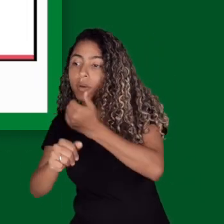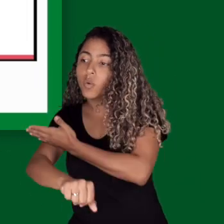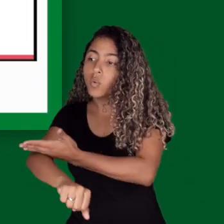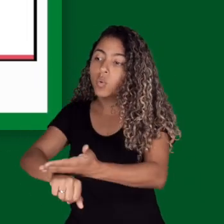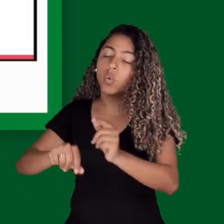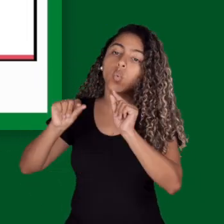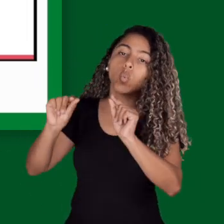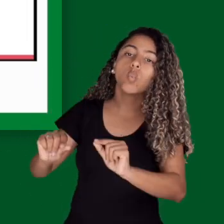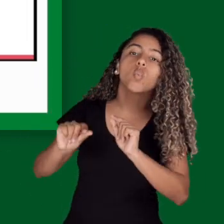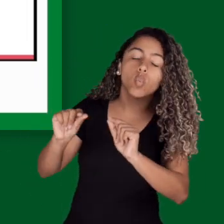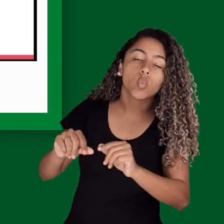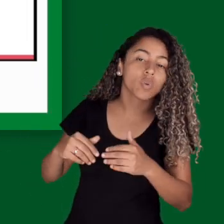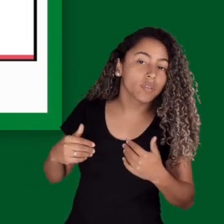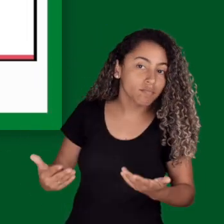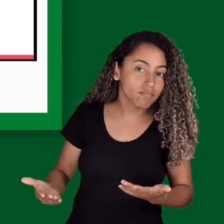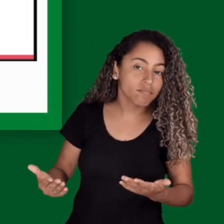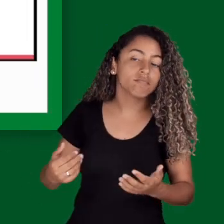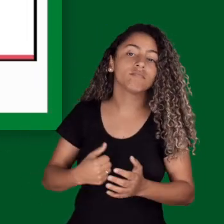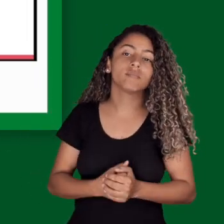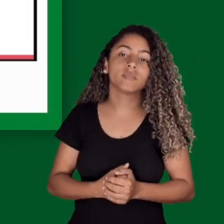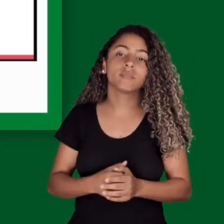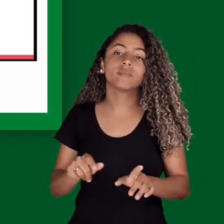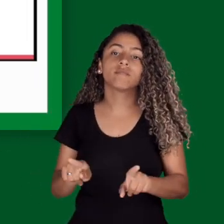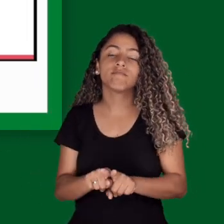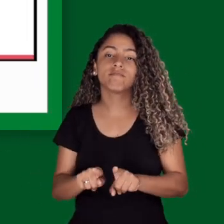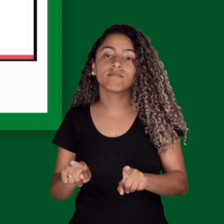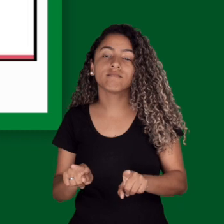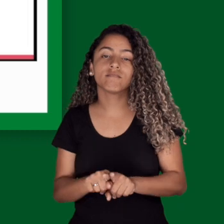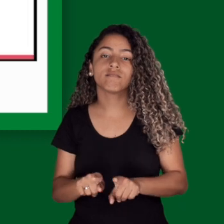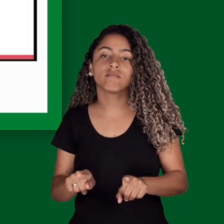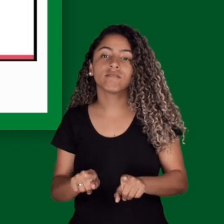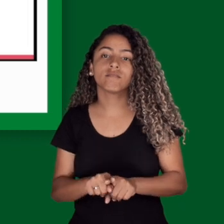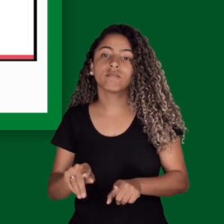práticas alimentares da população e também